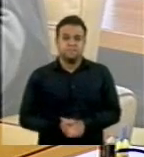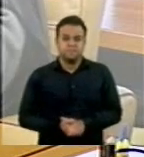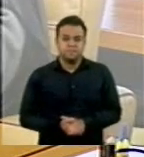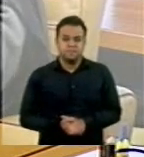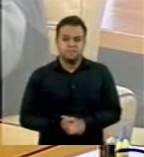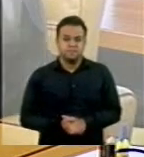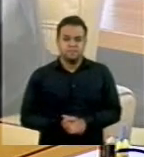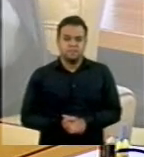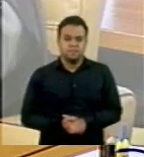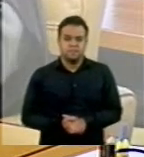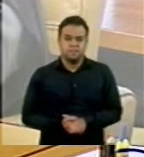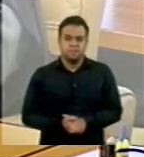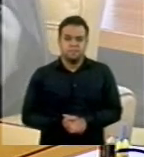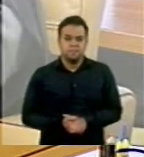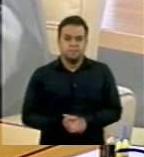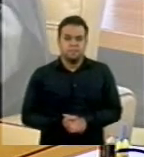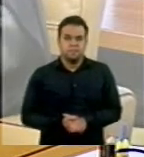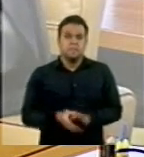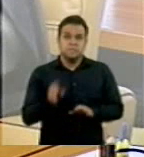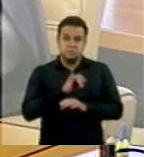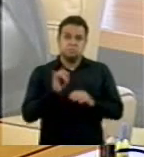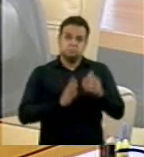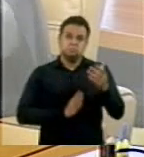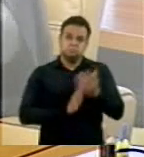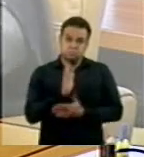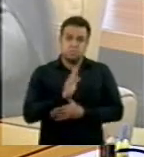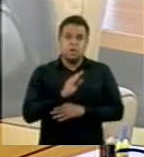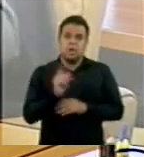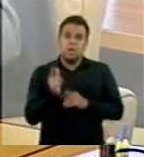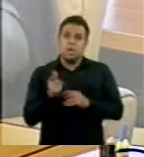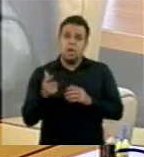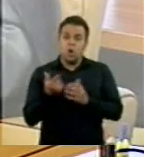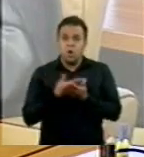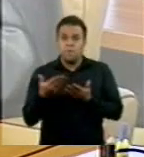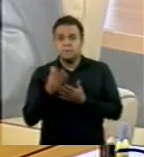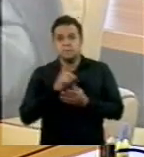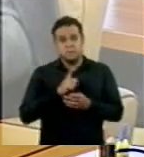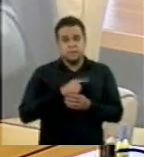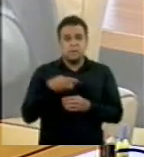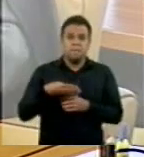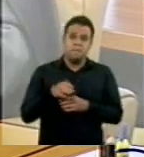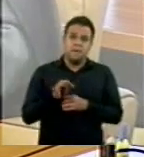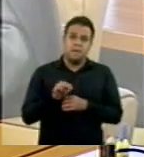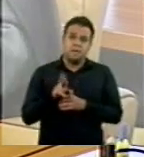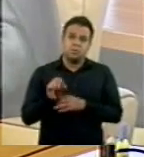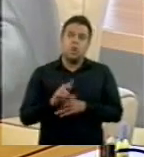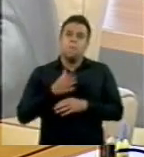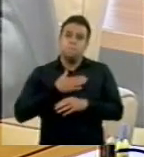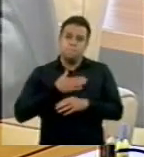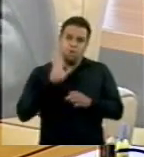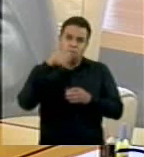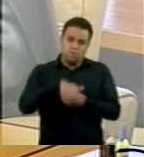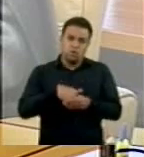especialmente, para, se superado este ponto, adentrar no mérito. Meu voto, com Vossas Excelências, irá um voto um pouco